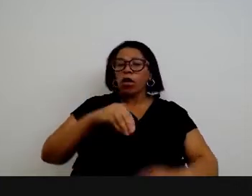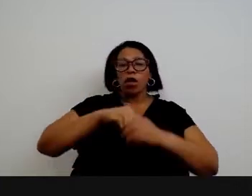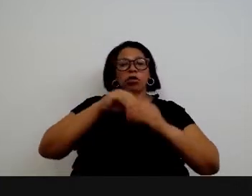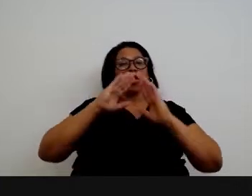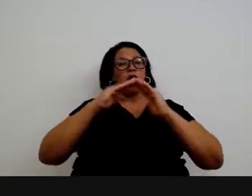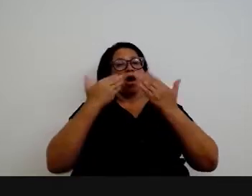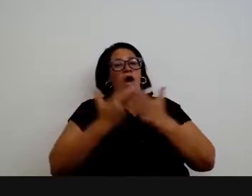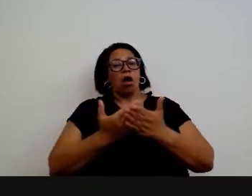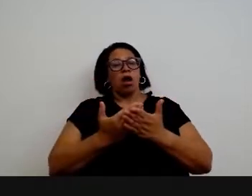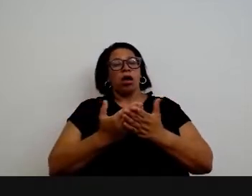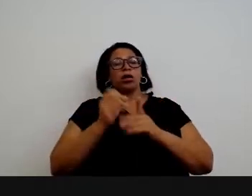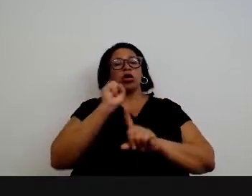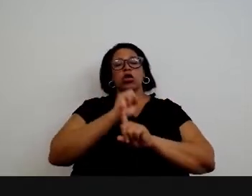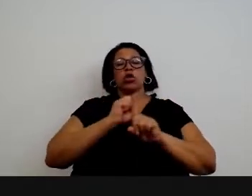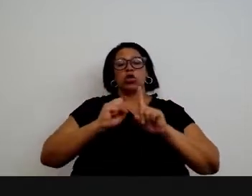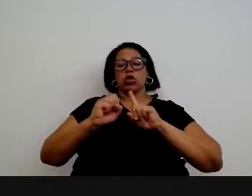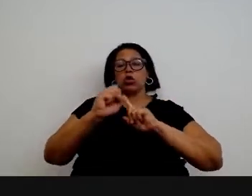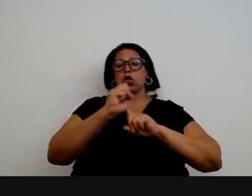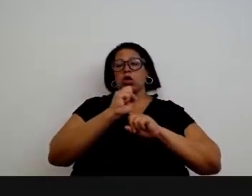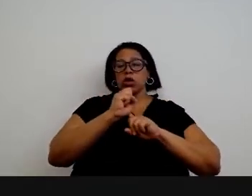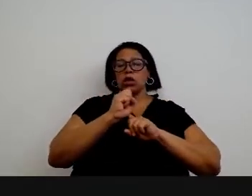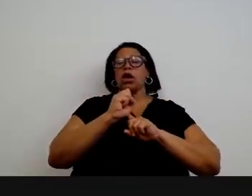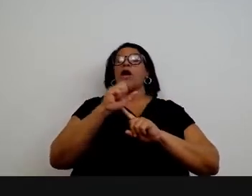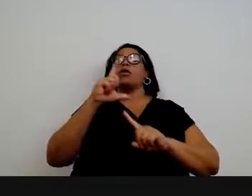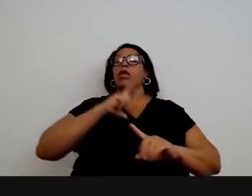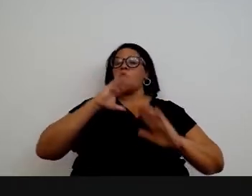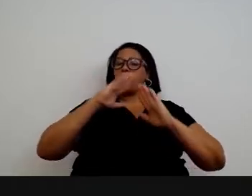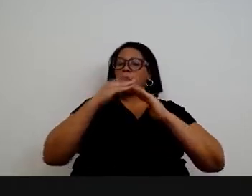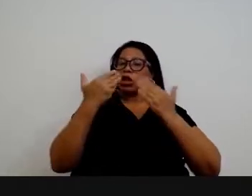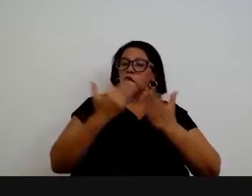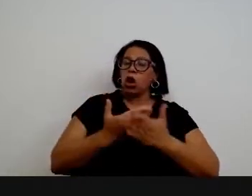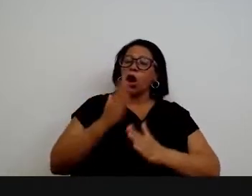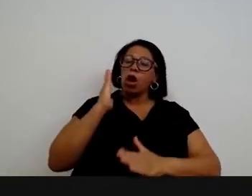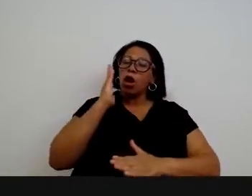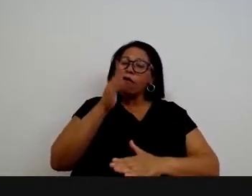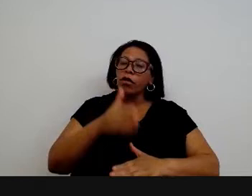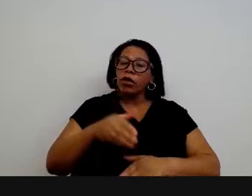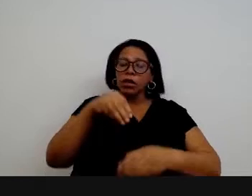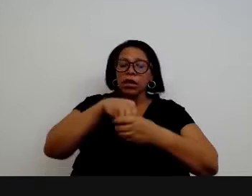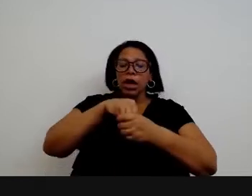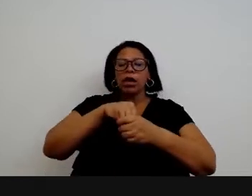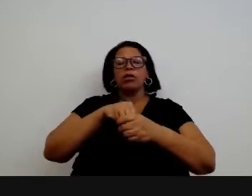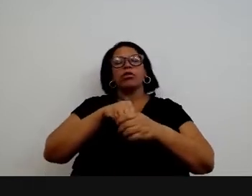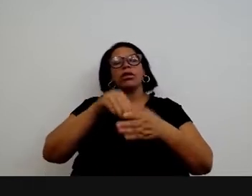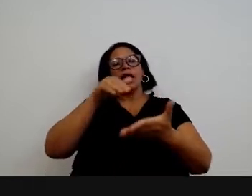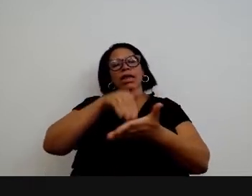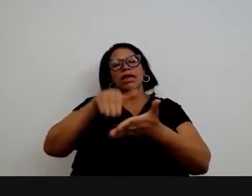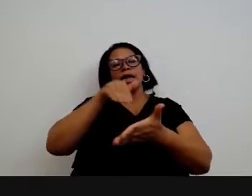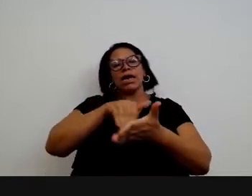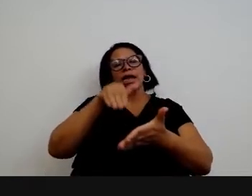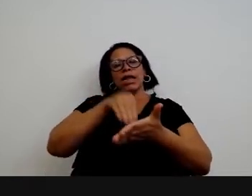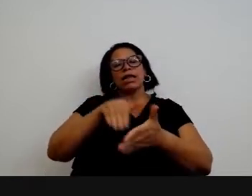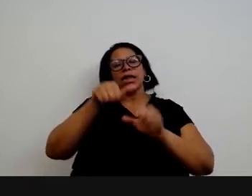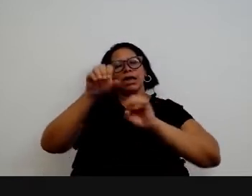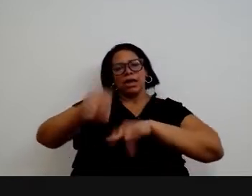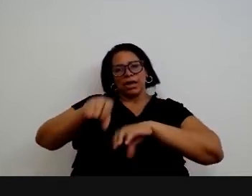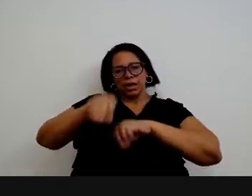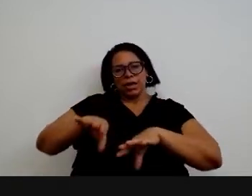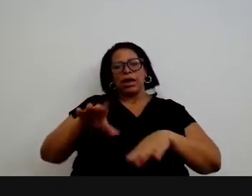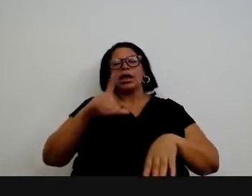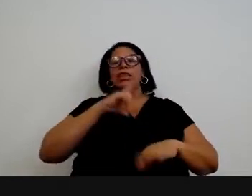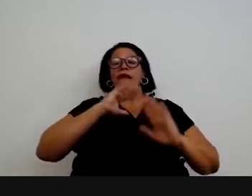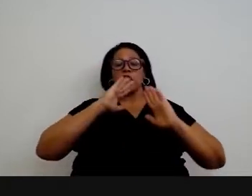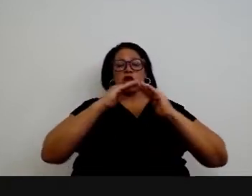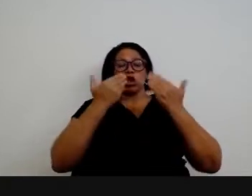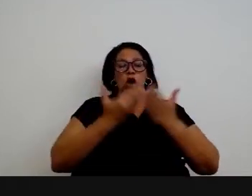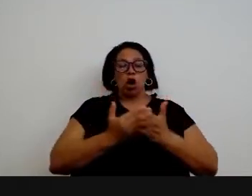Estadual de Assistência Social. São Paulo tem uma escola específica virtual dentro da Secretaria de Educação. Alguns estados têm